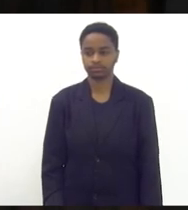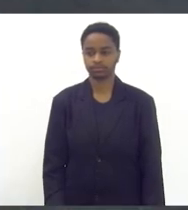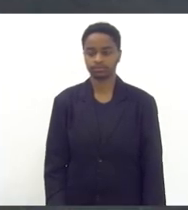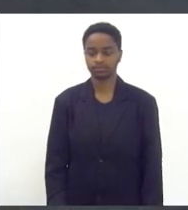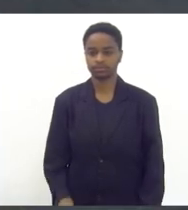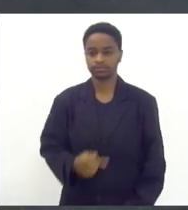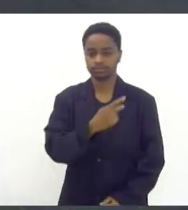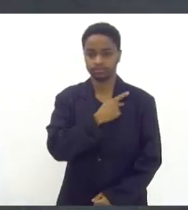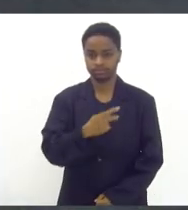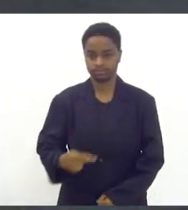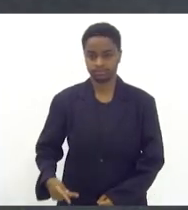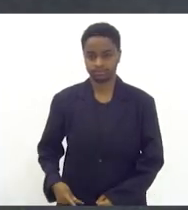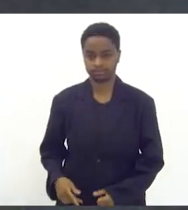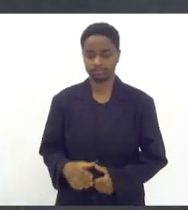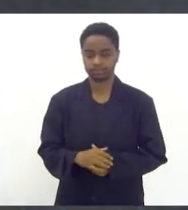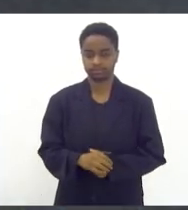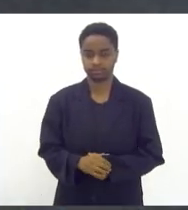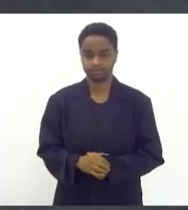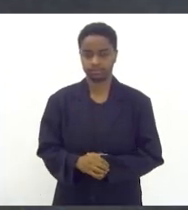Senhor presidente,